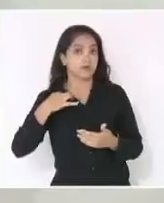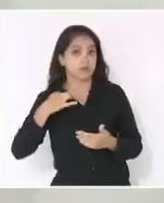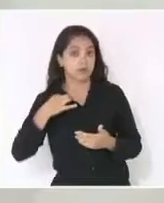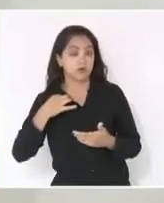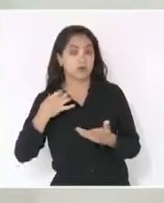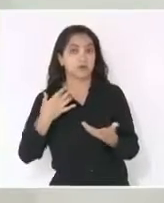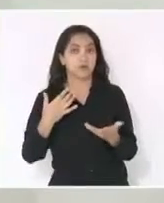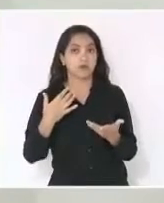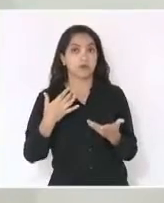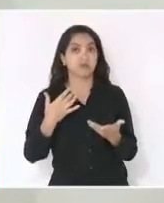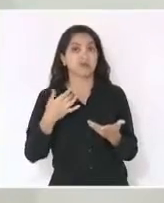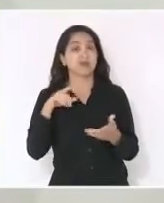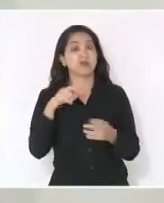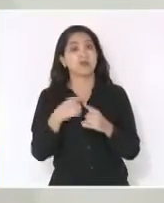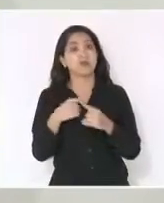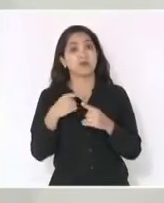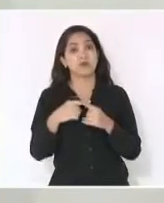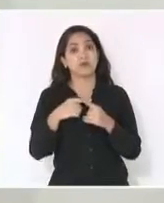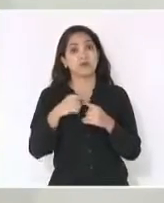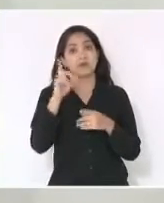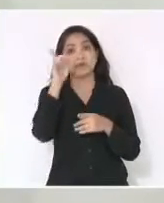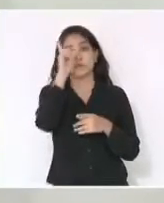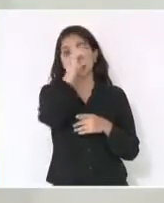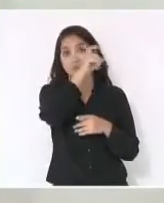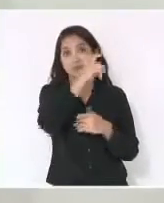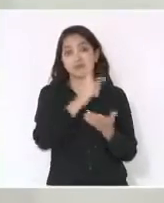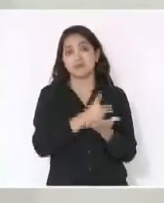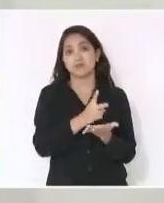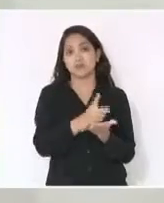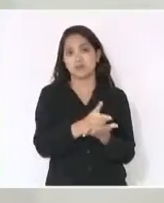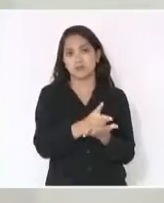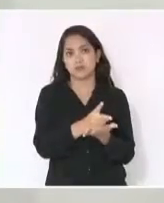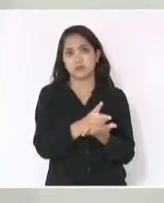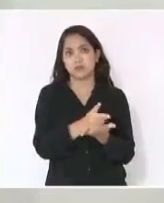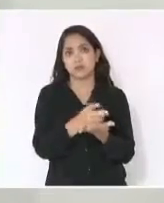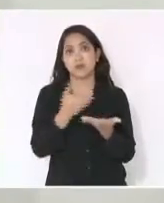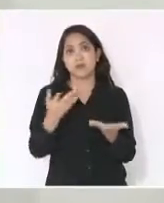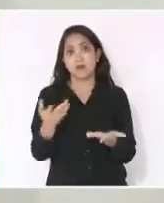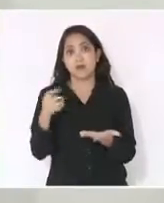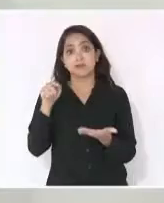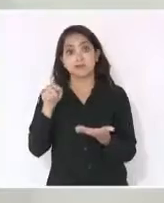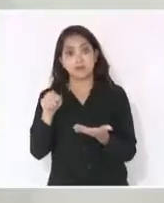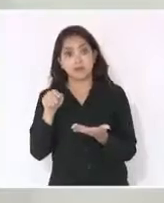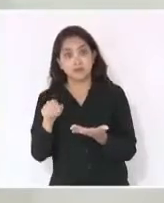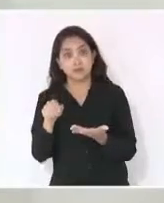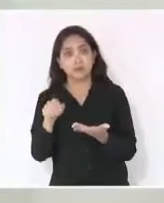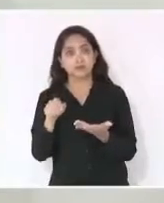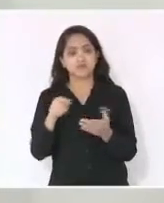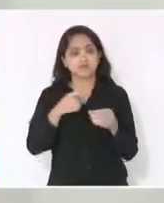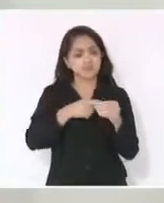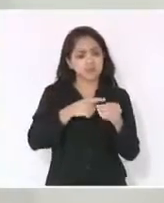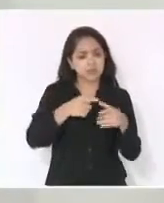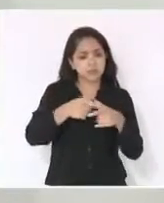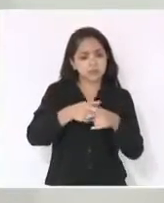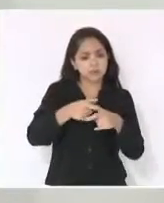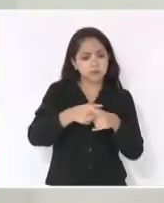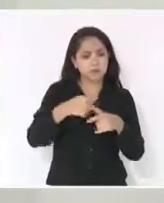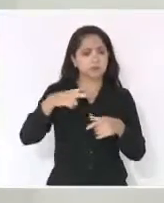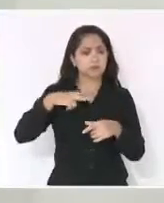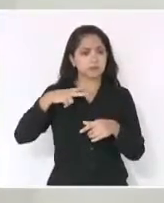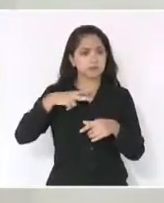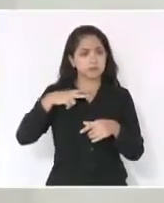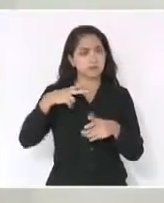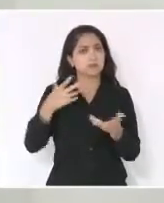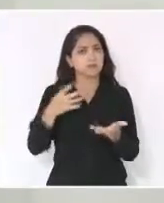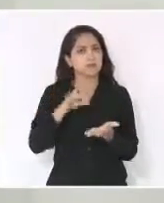têm dificuldade de se manter mais um caso como esse um hospital de uma cidade pequena que é particular é bem verdade